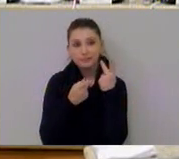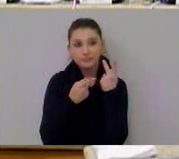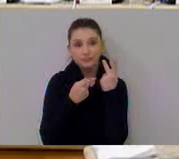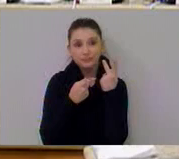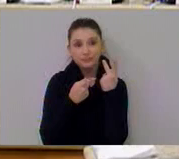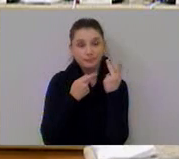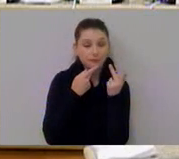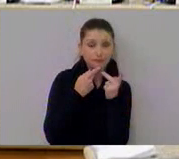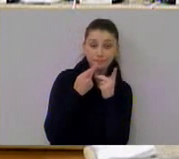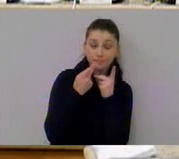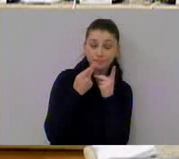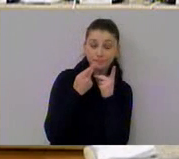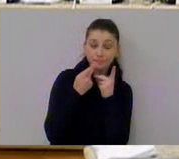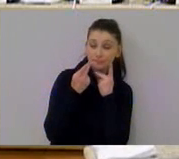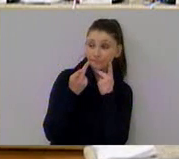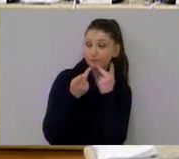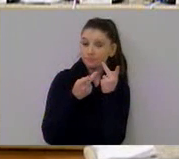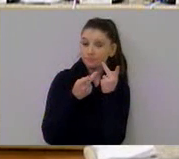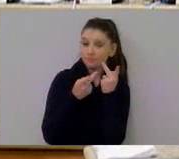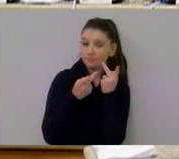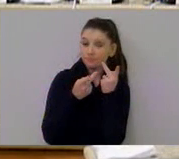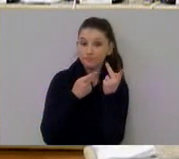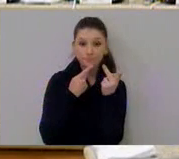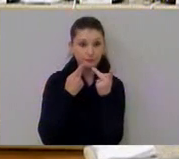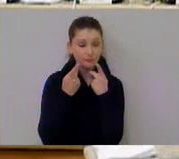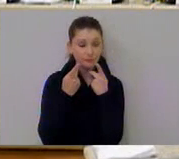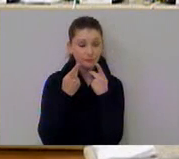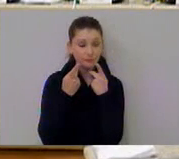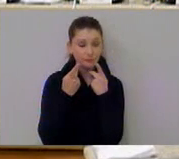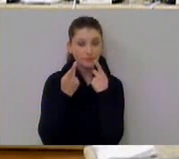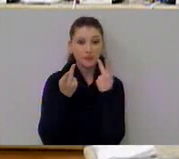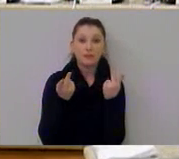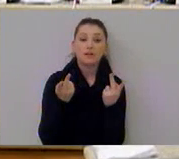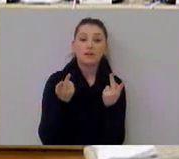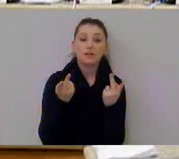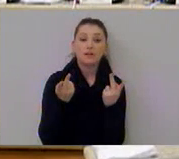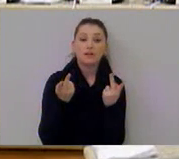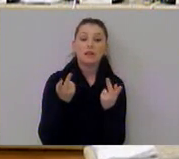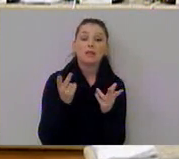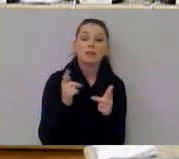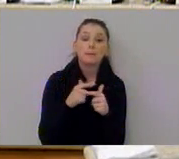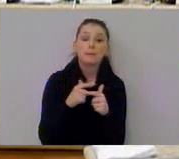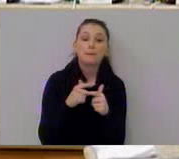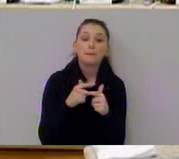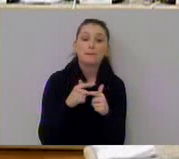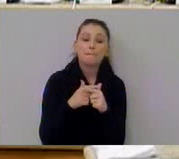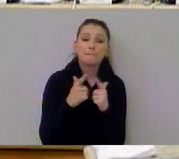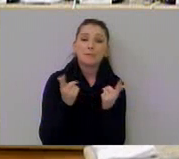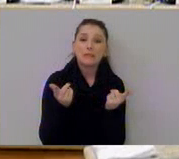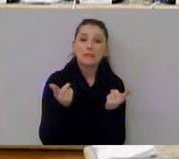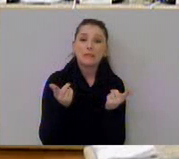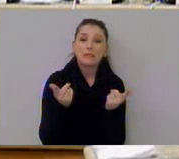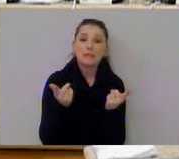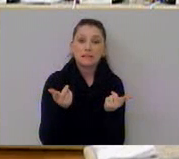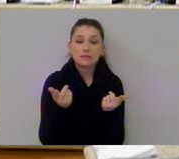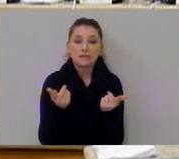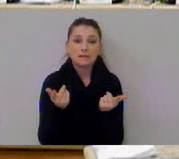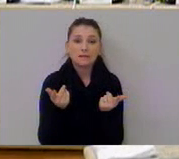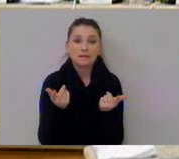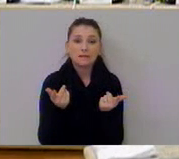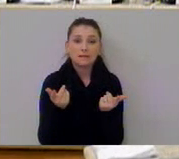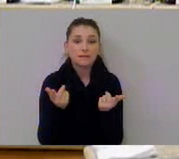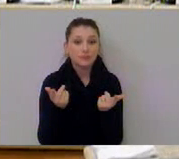anteriormente para falar a respeito disso, que é